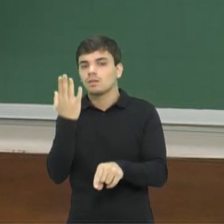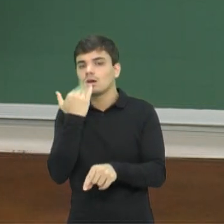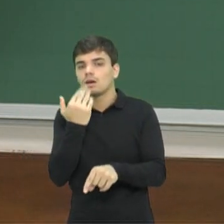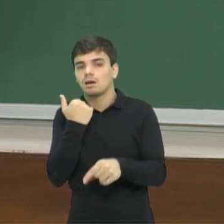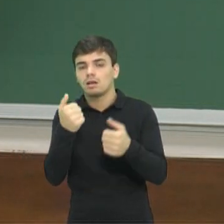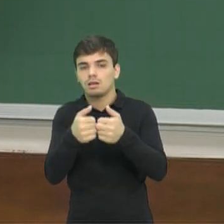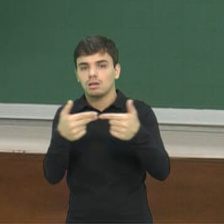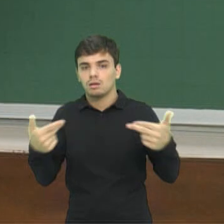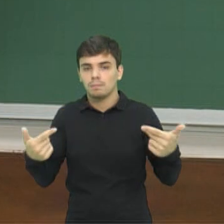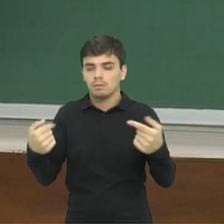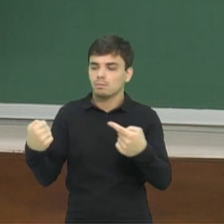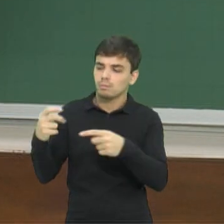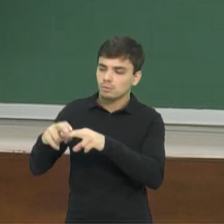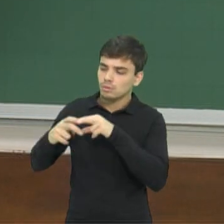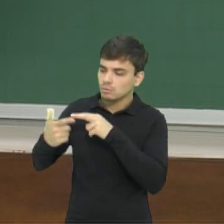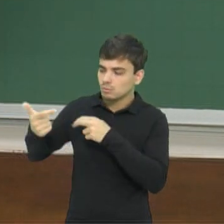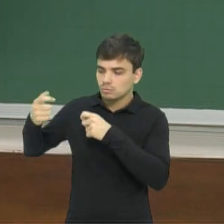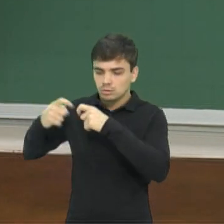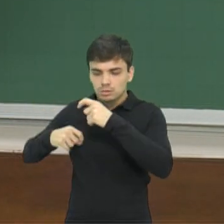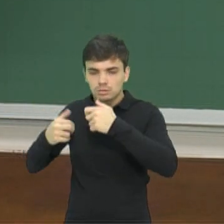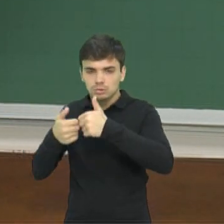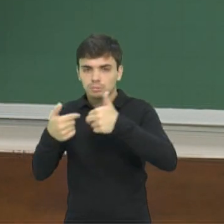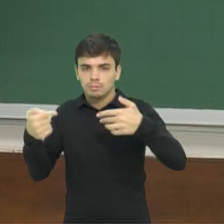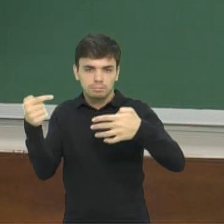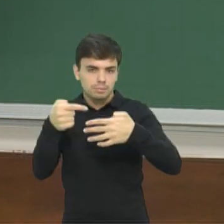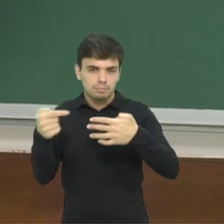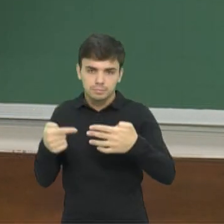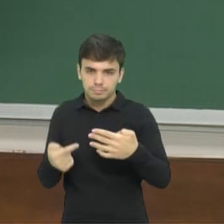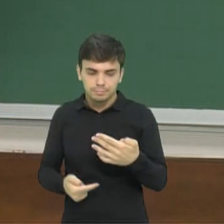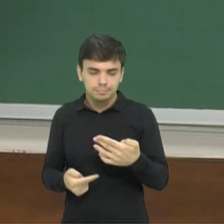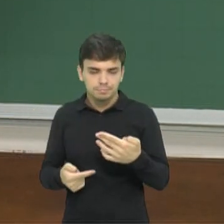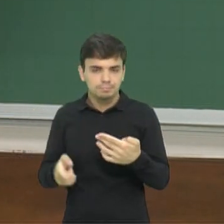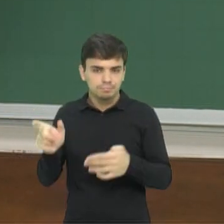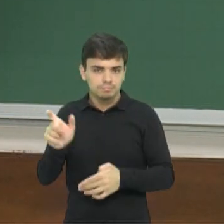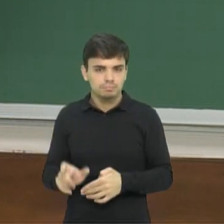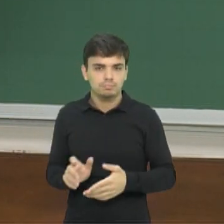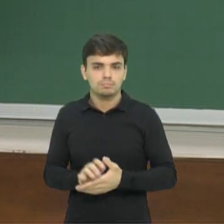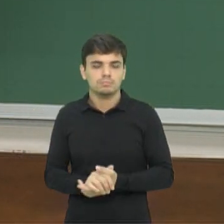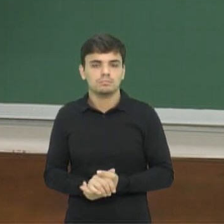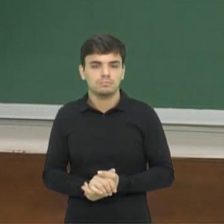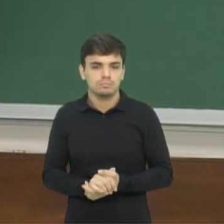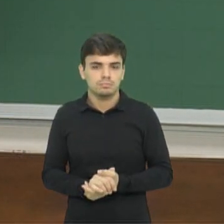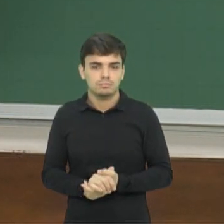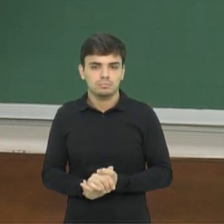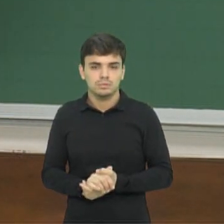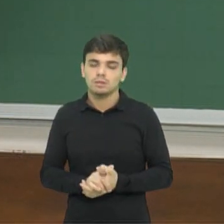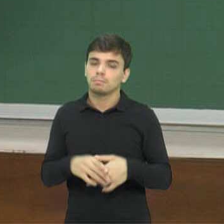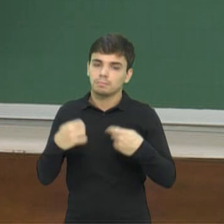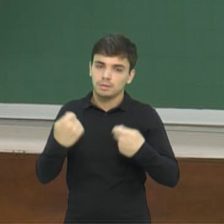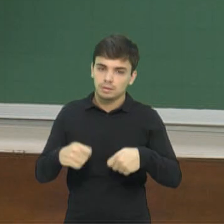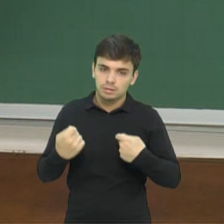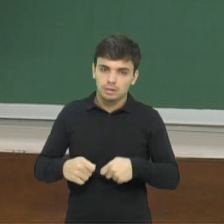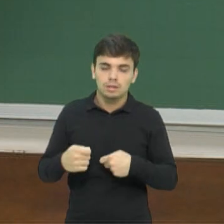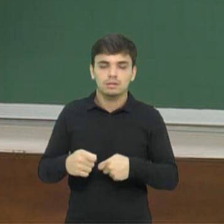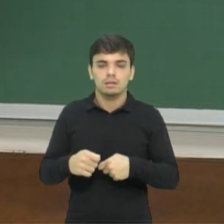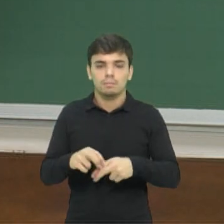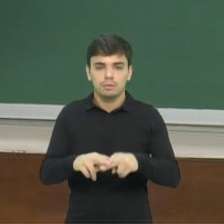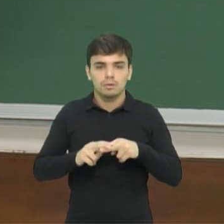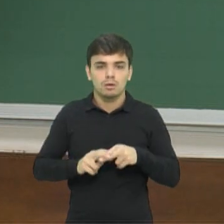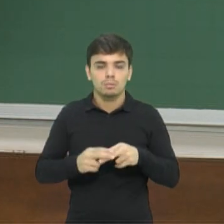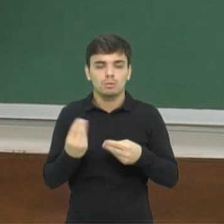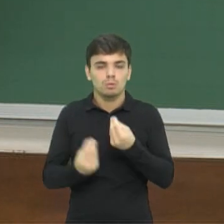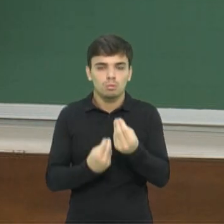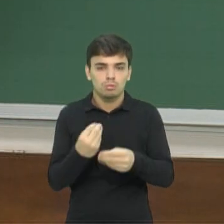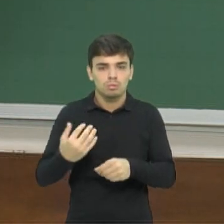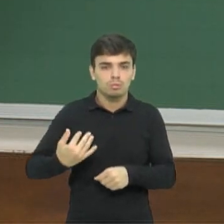parceiro sexual, por água, enfim, pelos recursos, né? Sejam eles recursos necessários para manter a vida ou